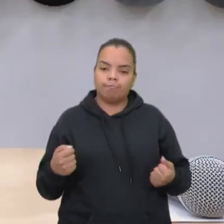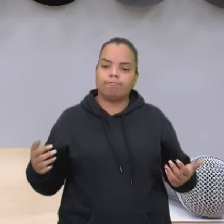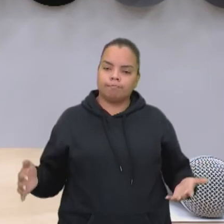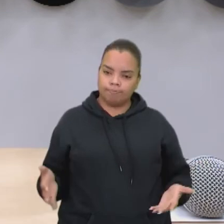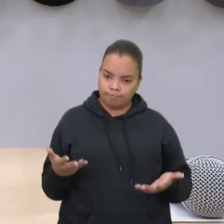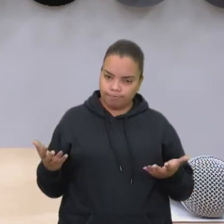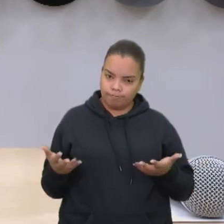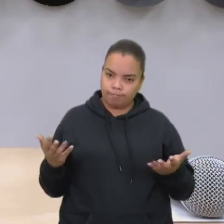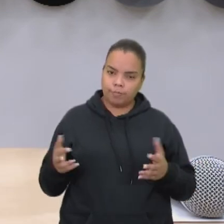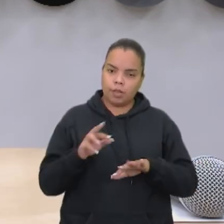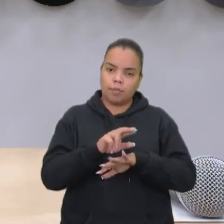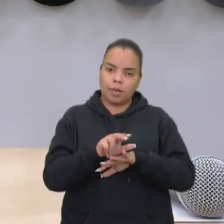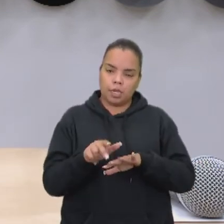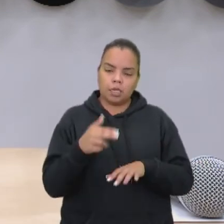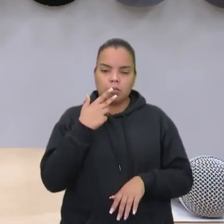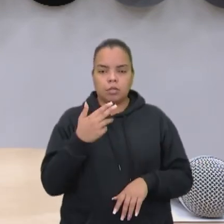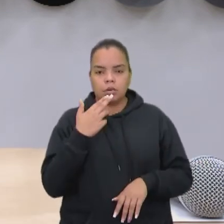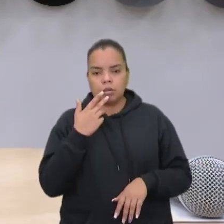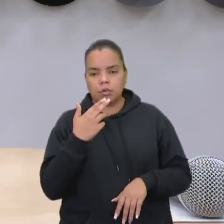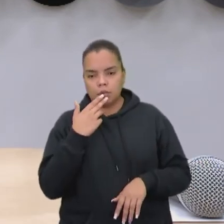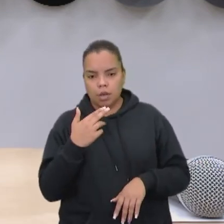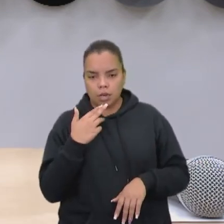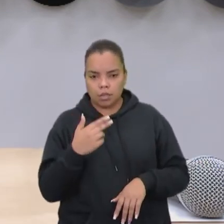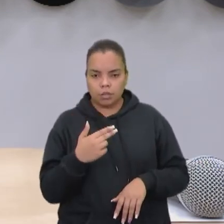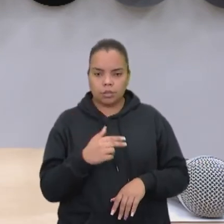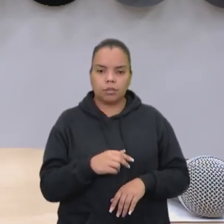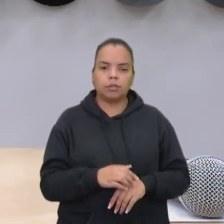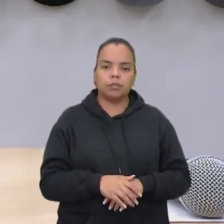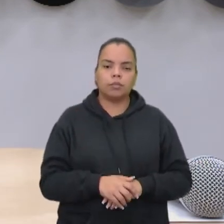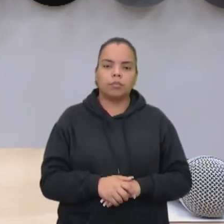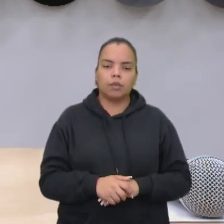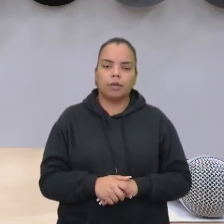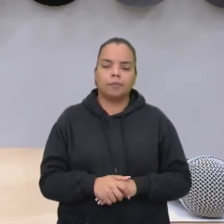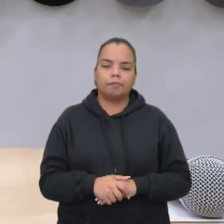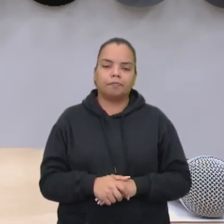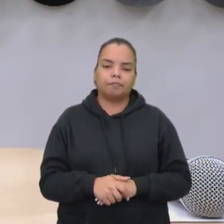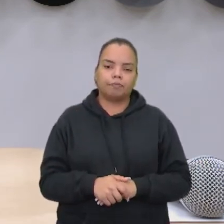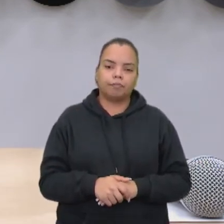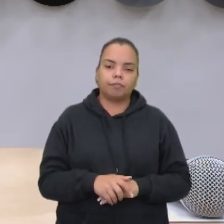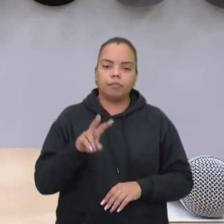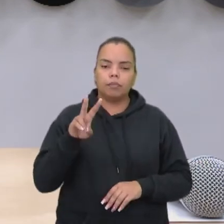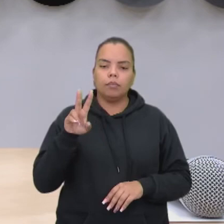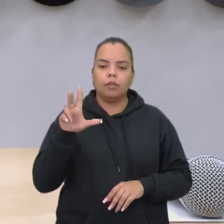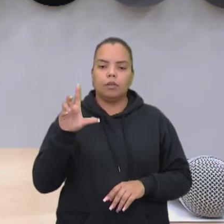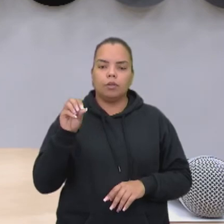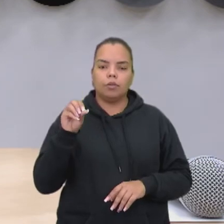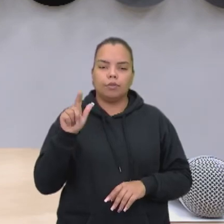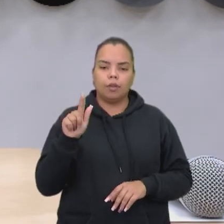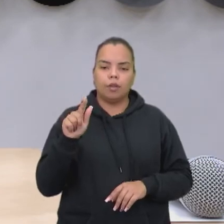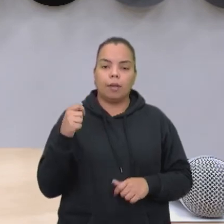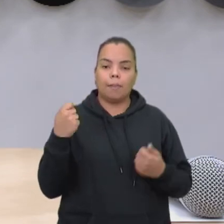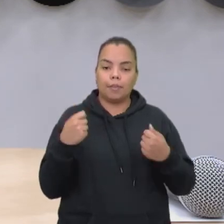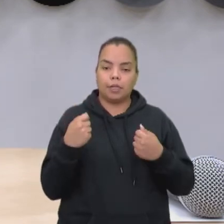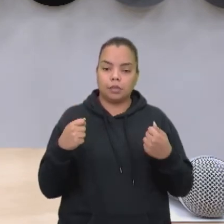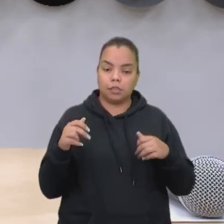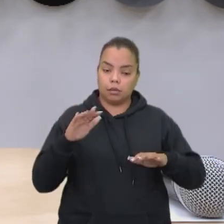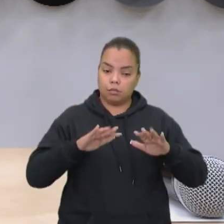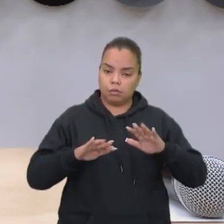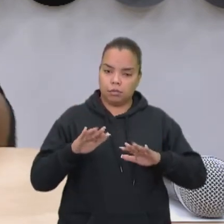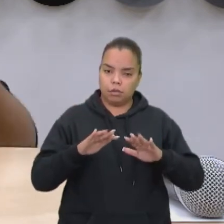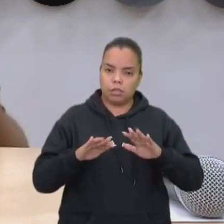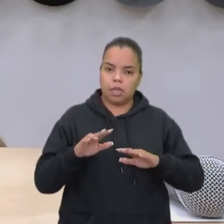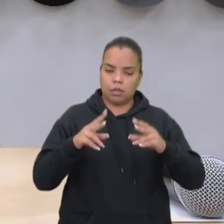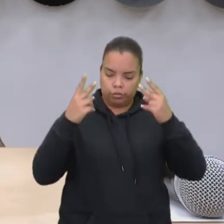das características de linguagem da proposta interlocutora do vlog é exatamente essa. Você tem que cuidar